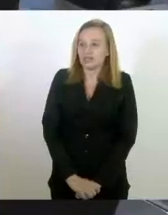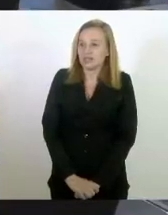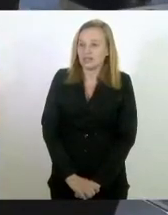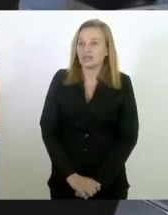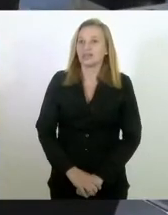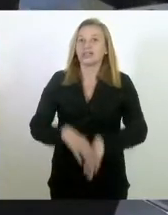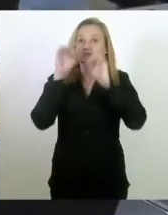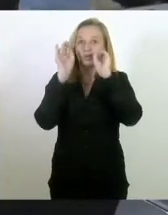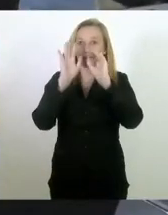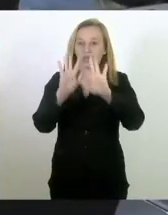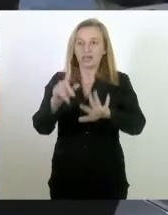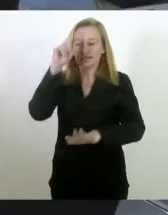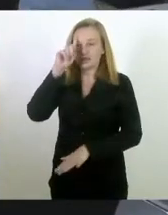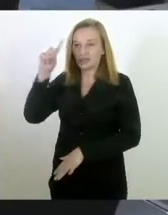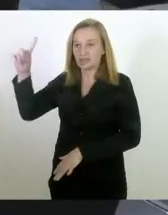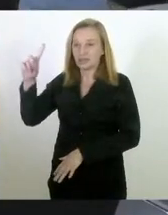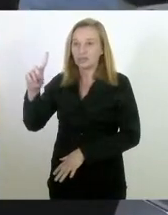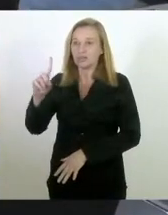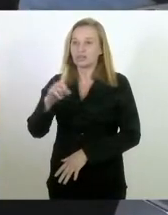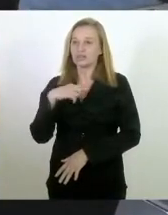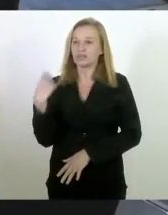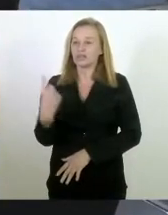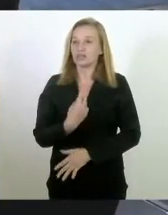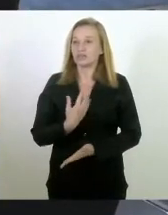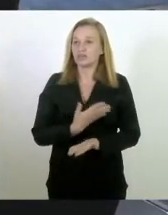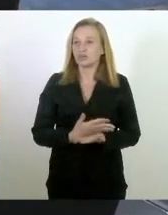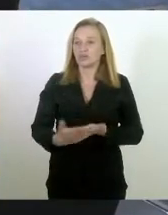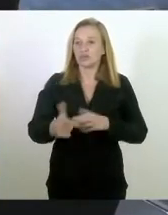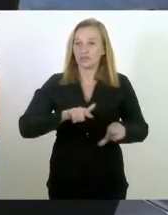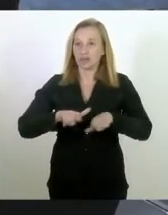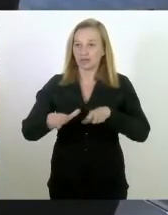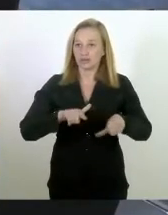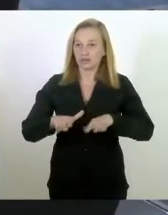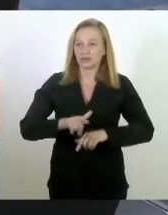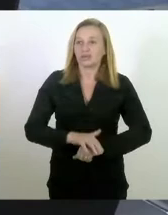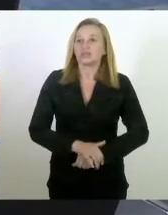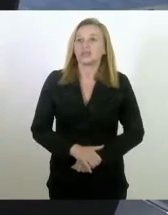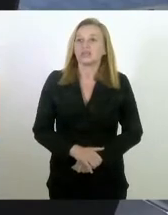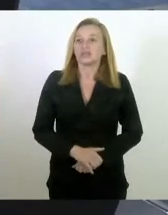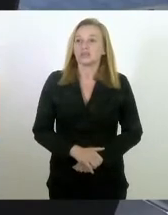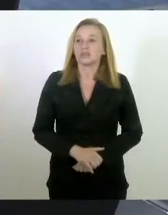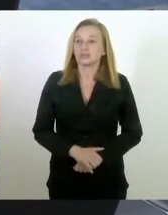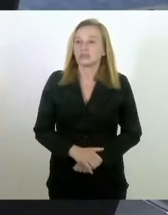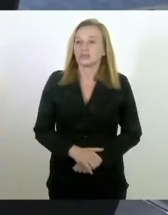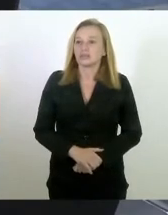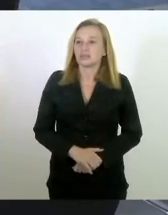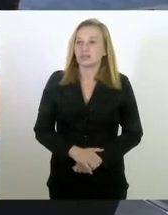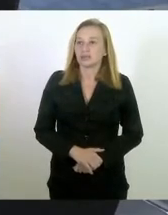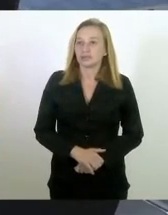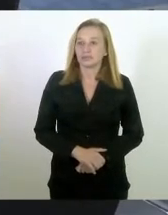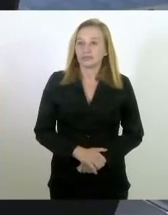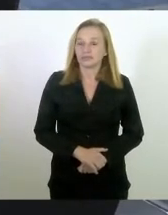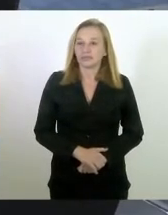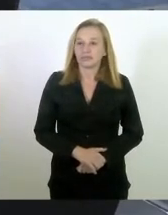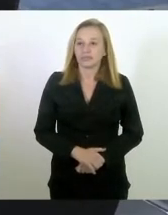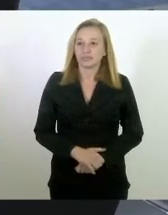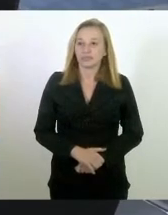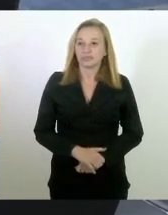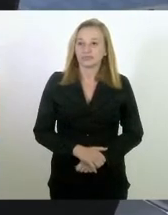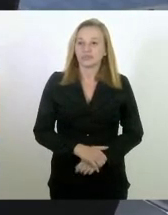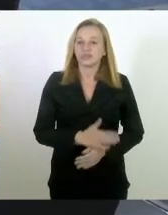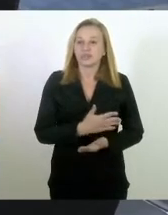em havendo número legal e sob a proteção de Deus iniciamos os nossos trabalhos está aberta